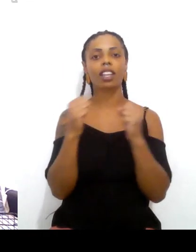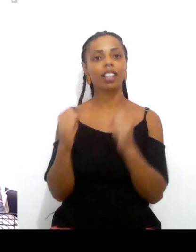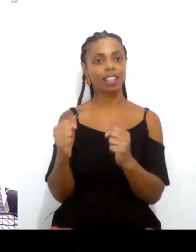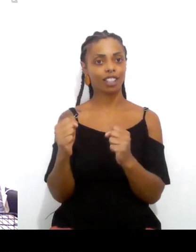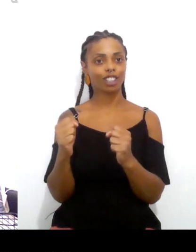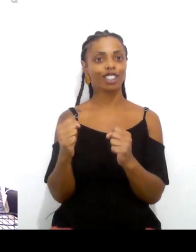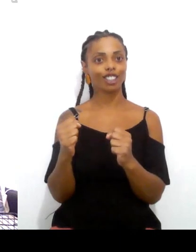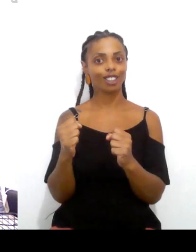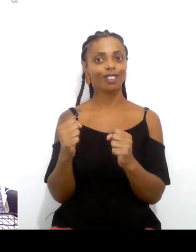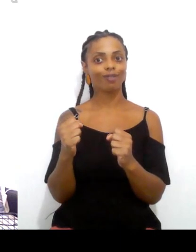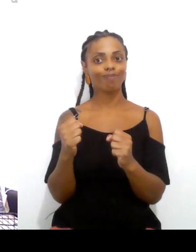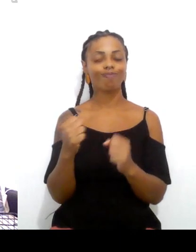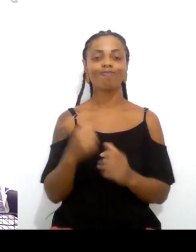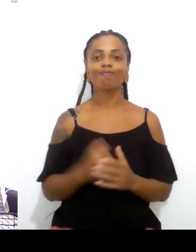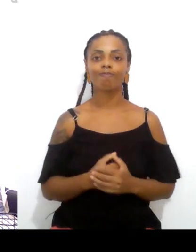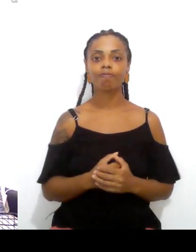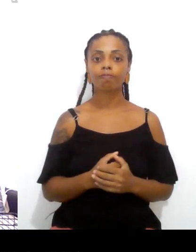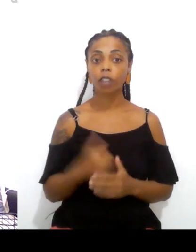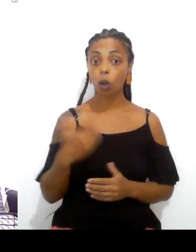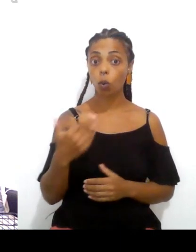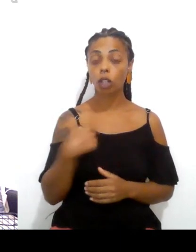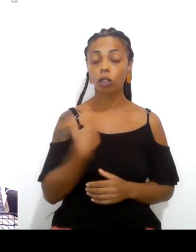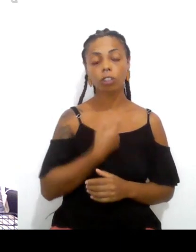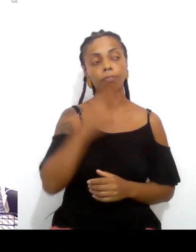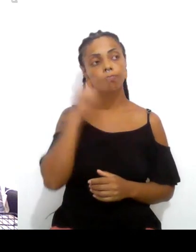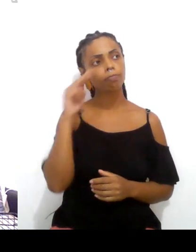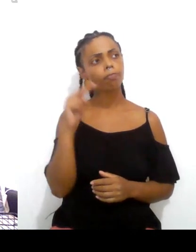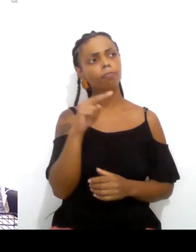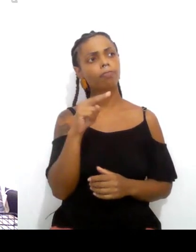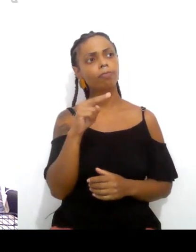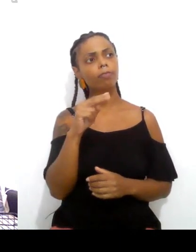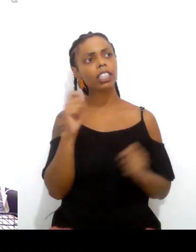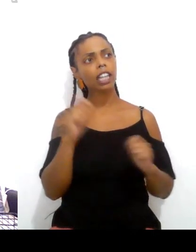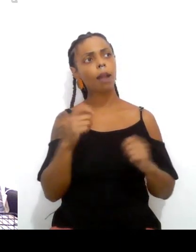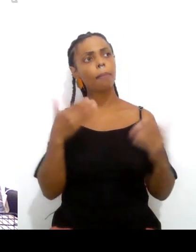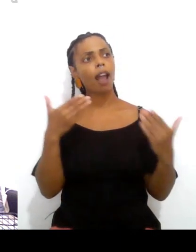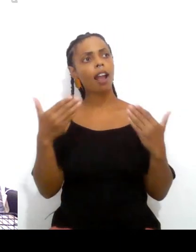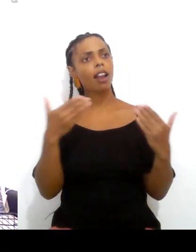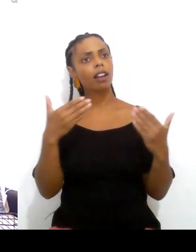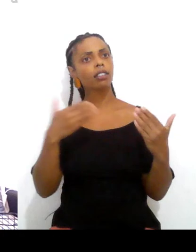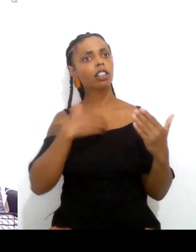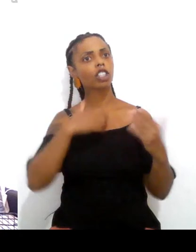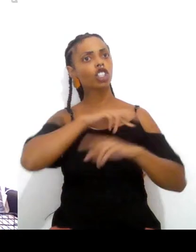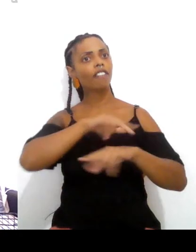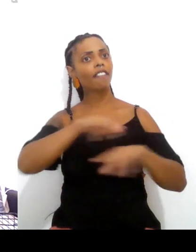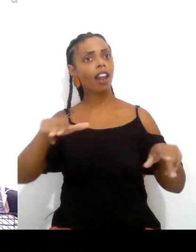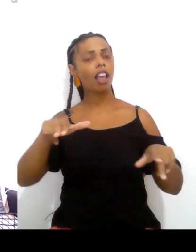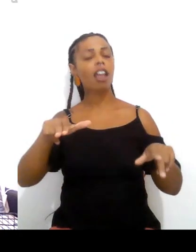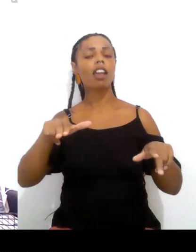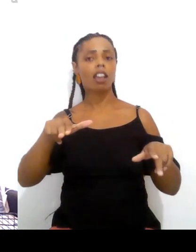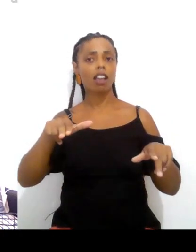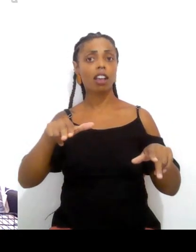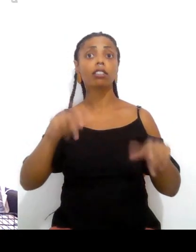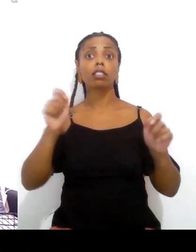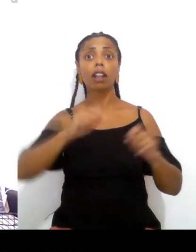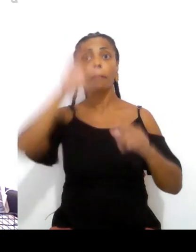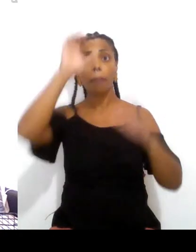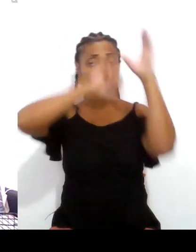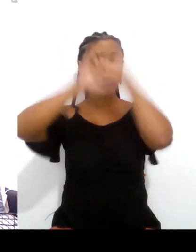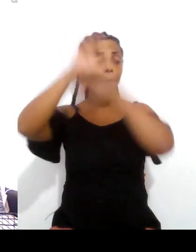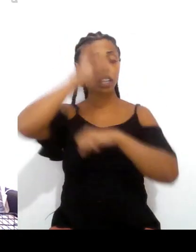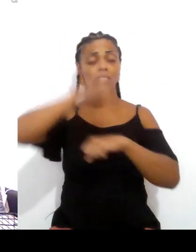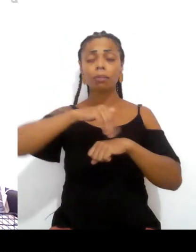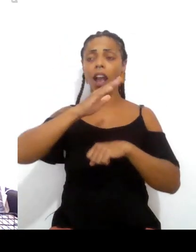quando nós olhamos para ele é possível analisá-lo de vários aspectos diferentes e aprender cada vez mais